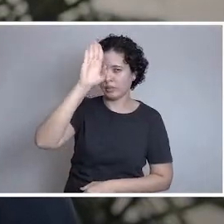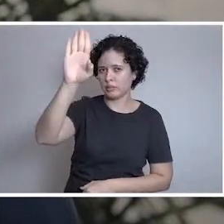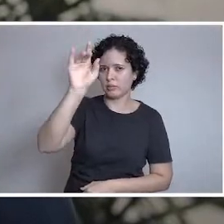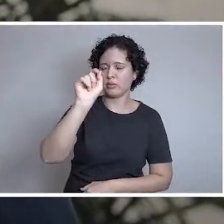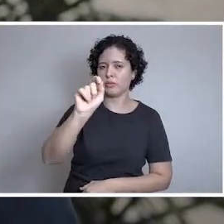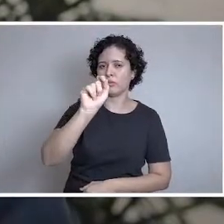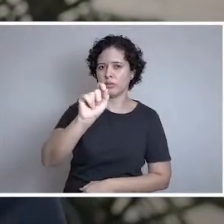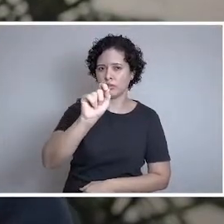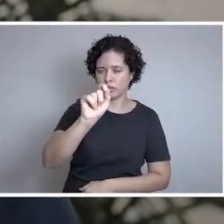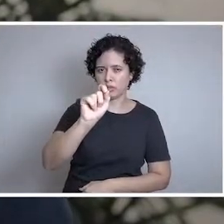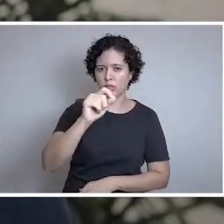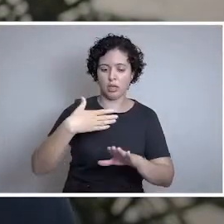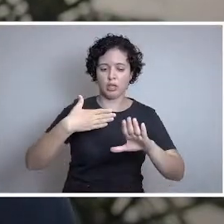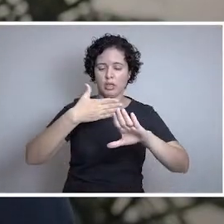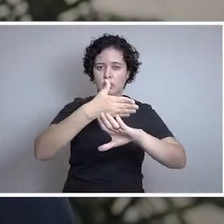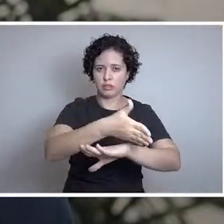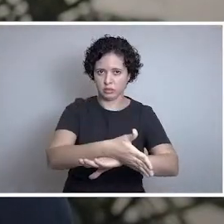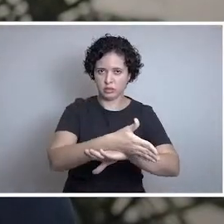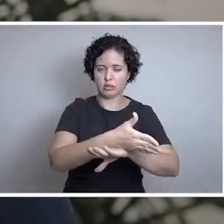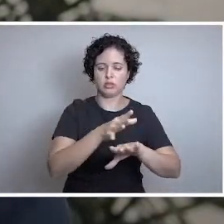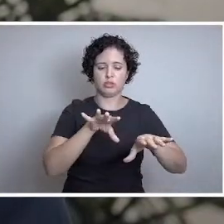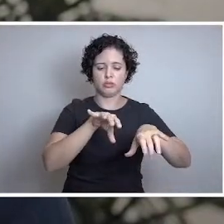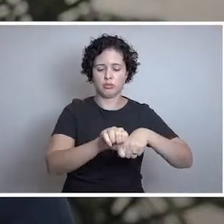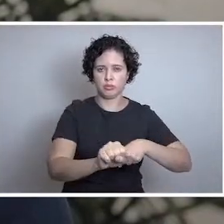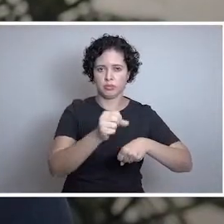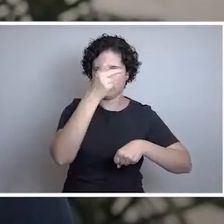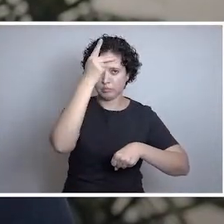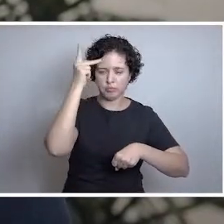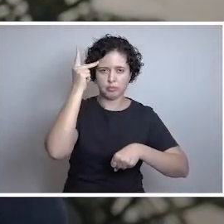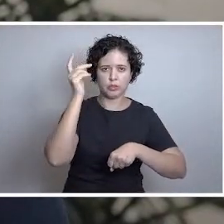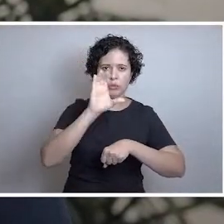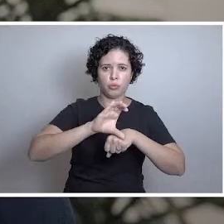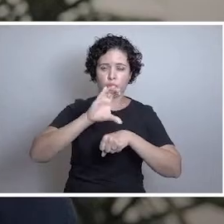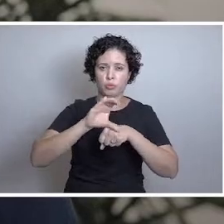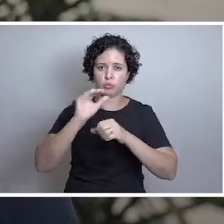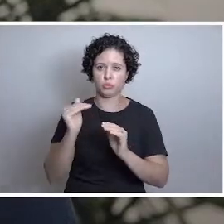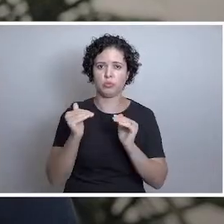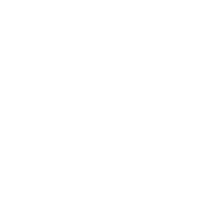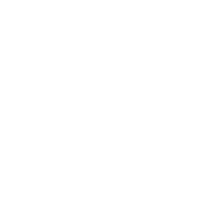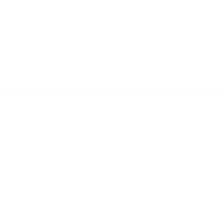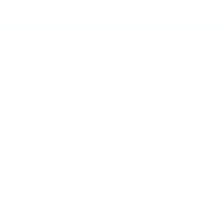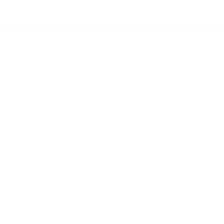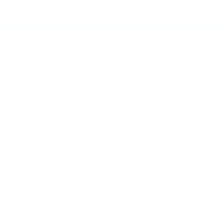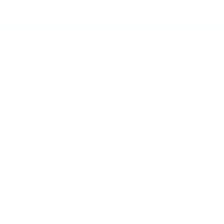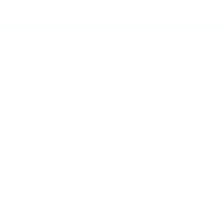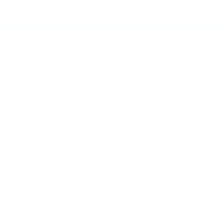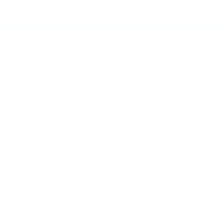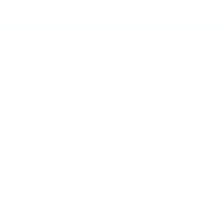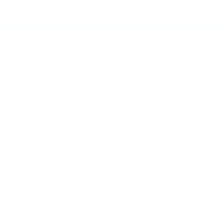educação, principalmente a educação pública, gratuita, como nós ofertamos. Música.